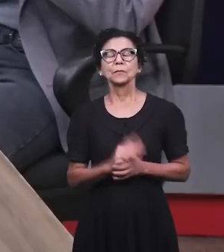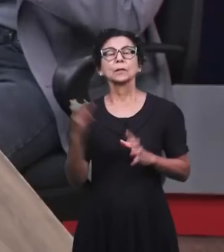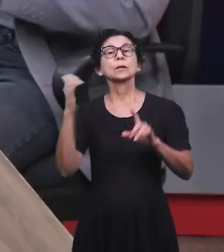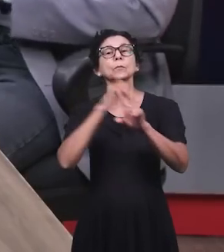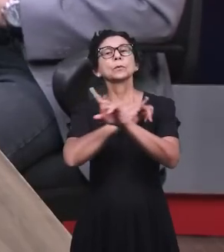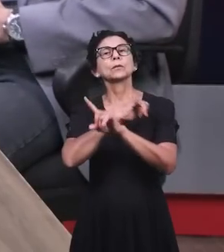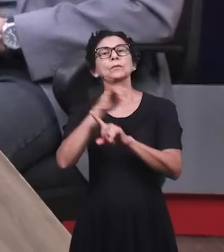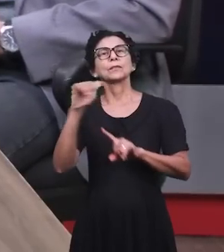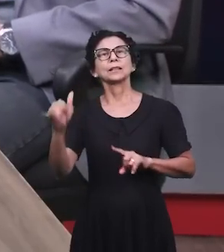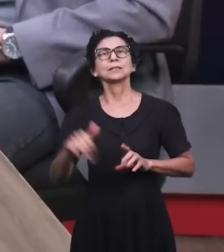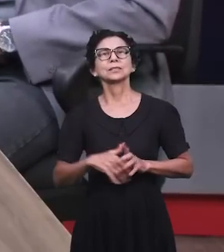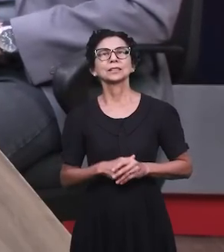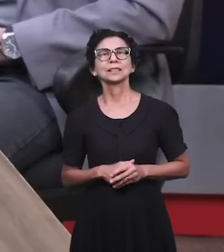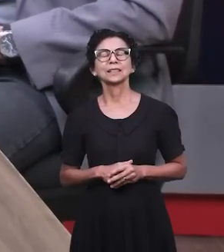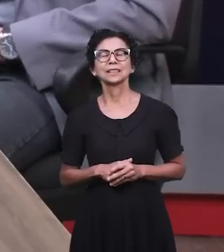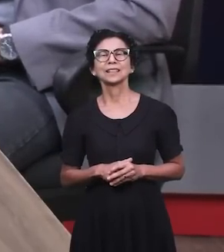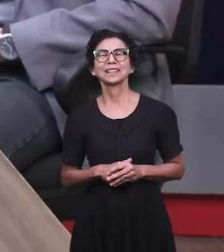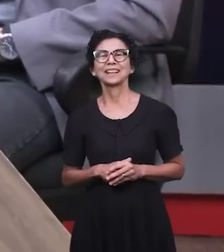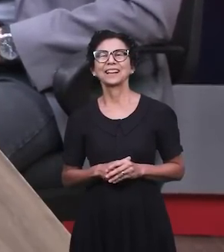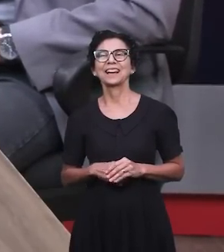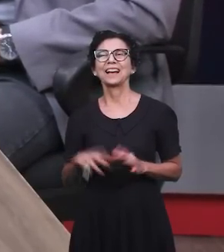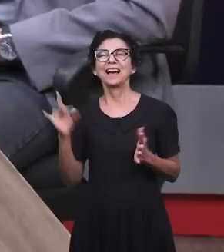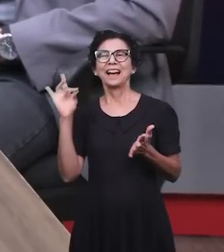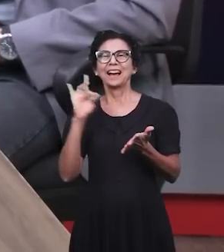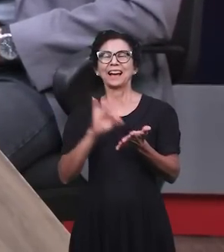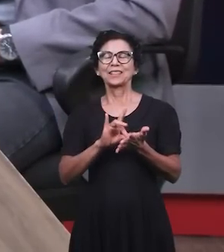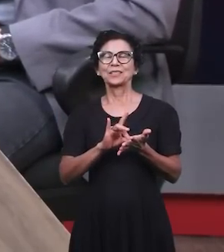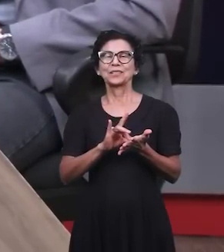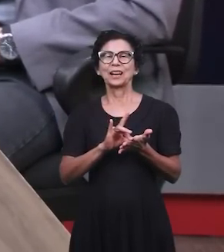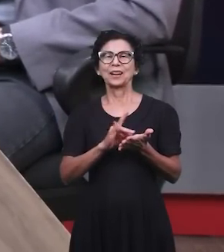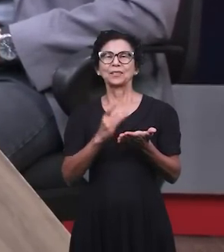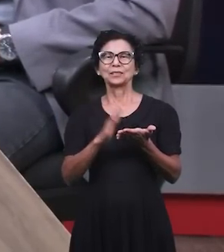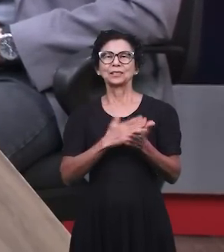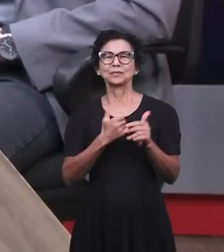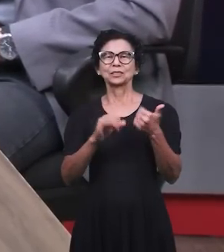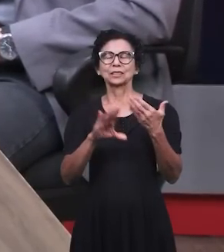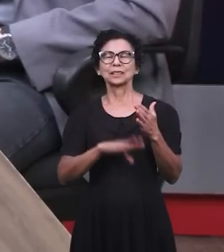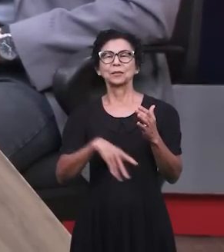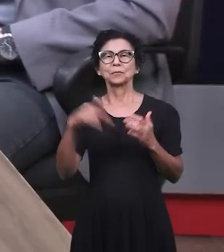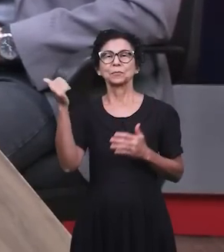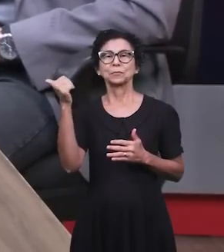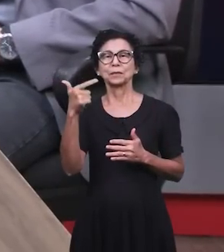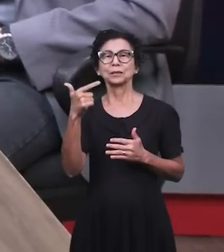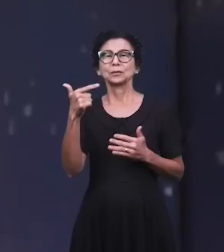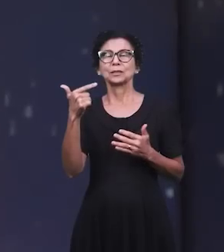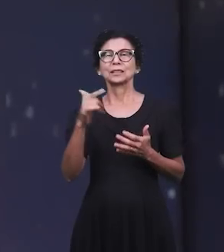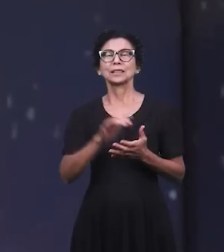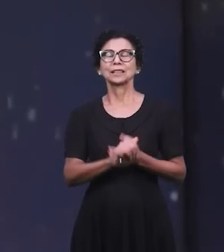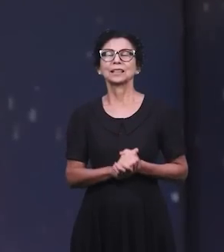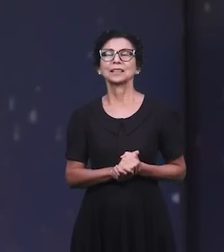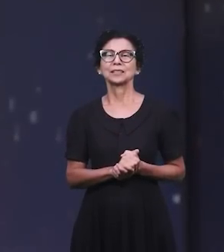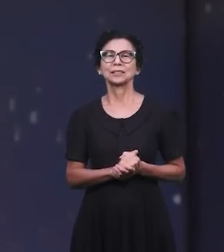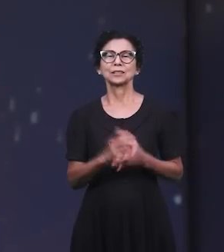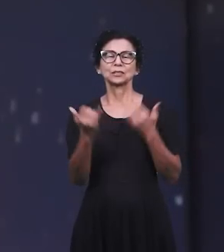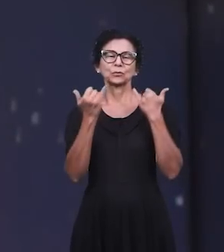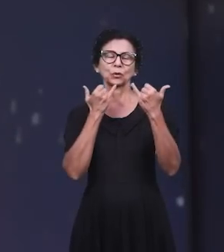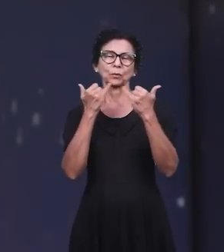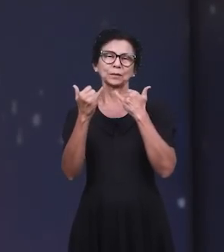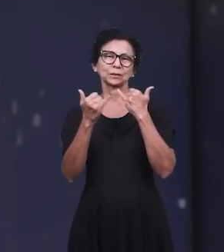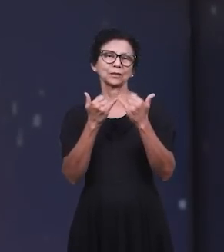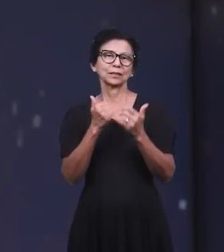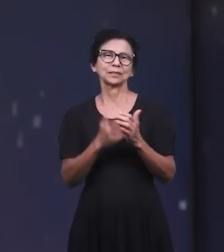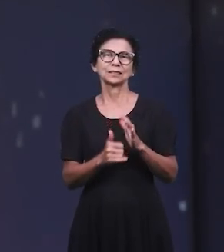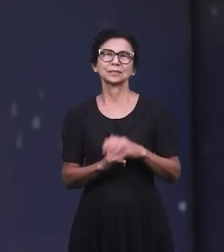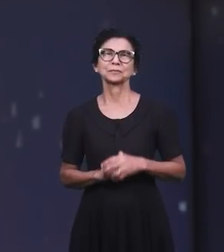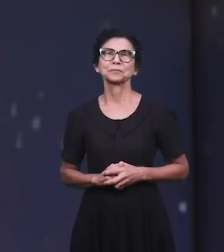mais atual do que o Jornal de Amanhã, porque fala de fatos que já aconteceram, alguns que estão por acontecer.